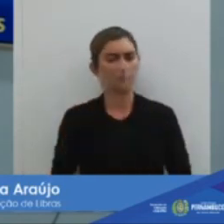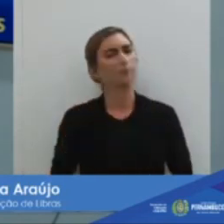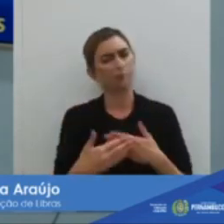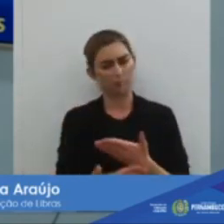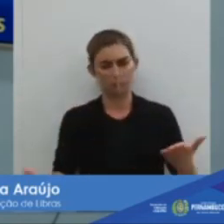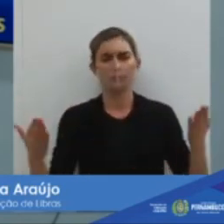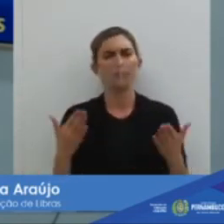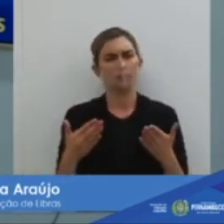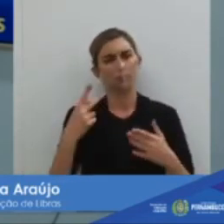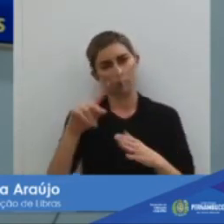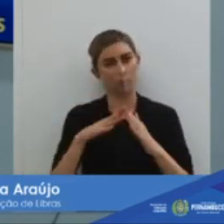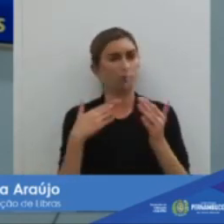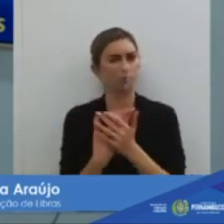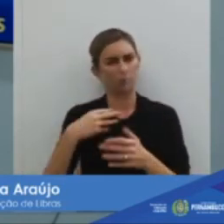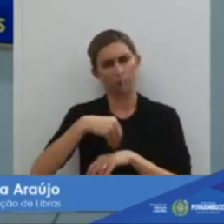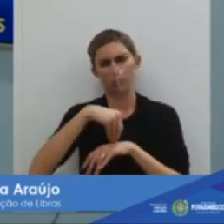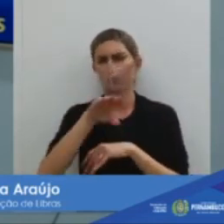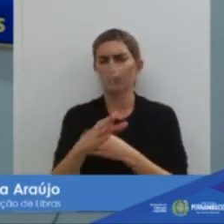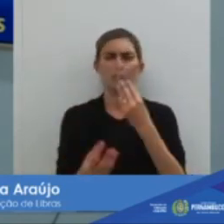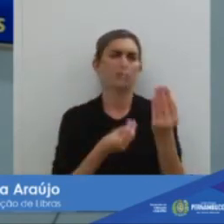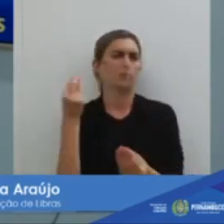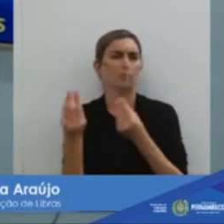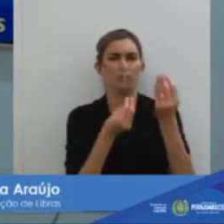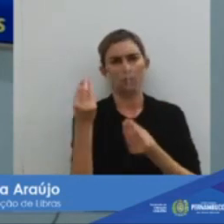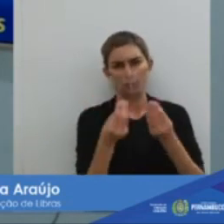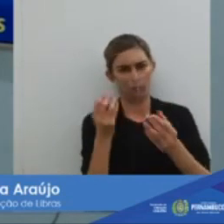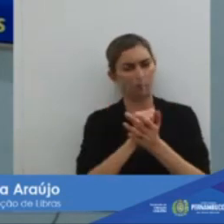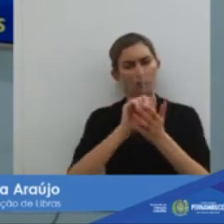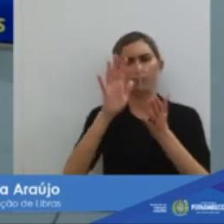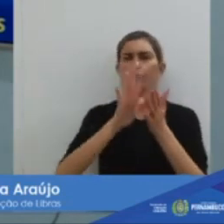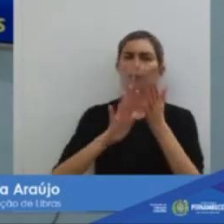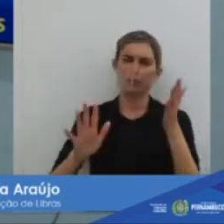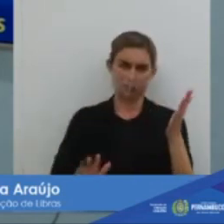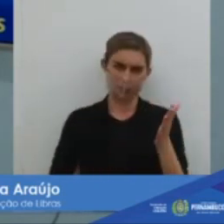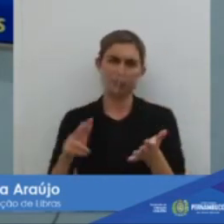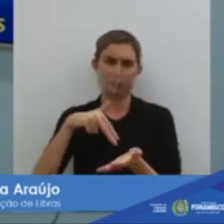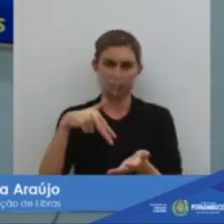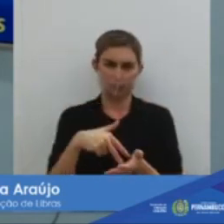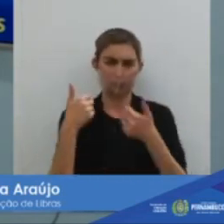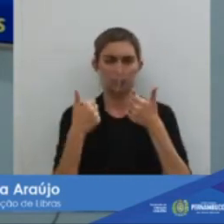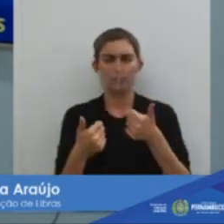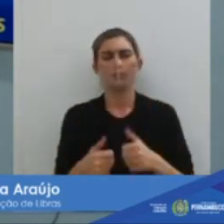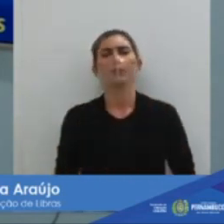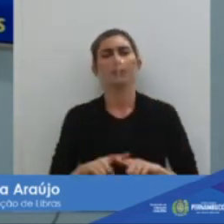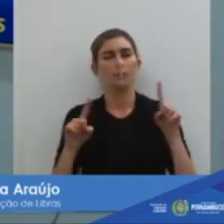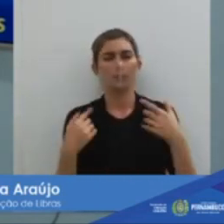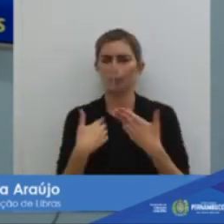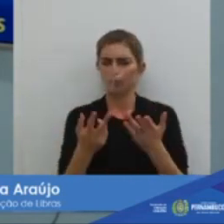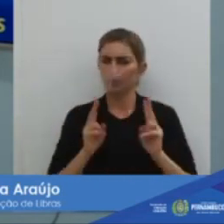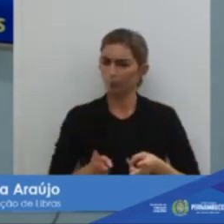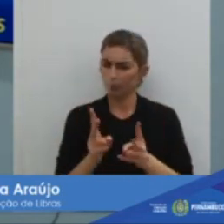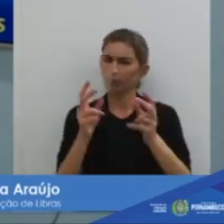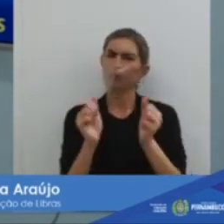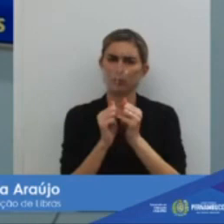Diante do que tua escola coloca para você como atividade presencial, tá certo? Mas aí a gente vai continuar aqui